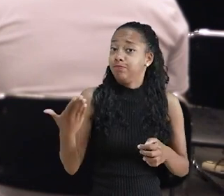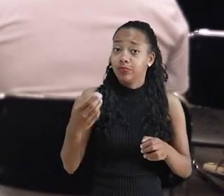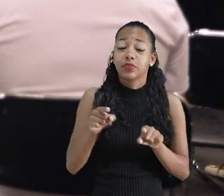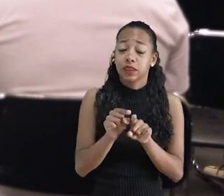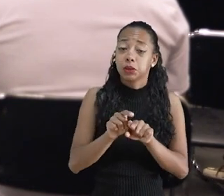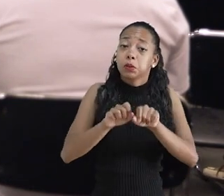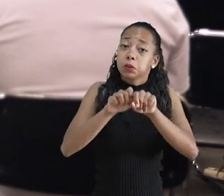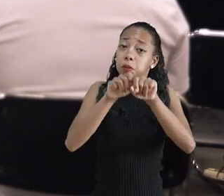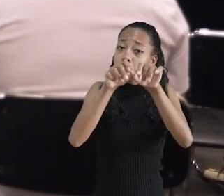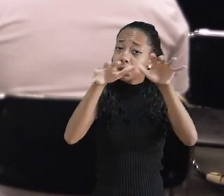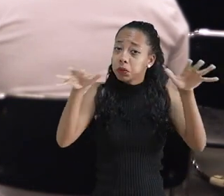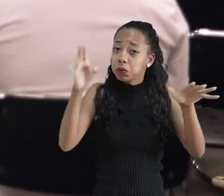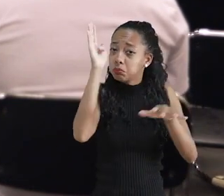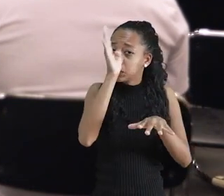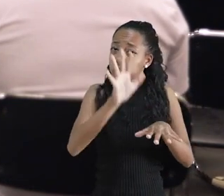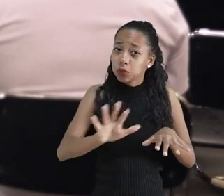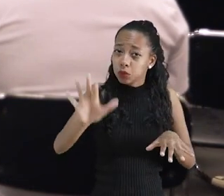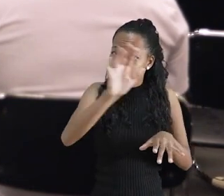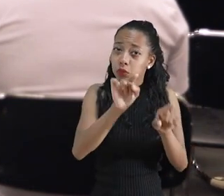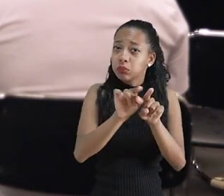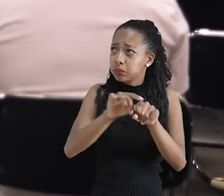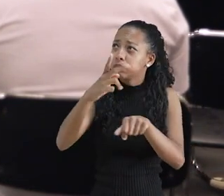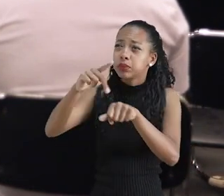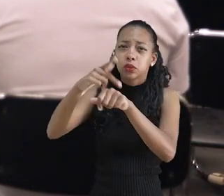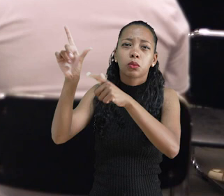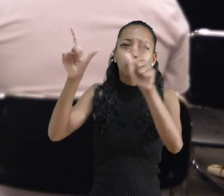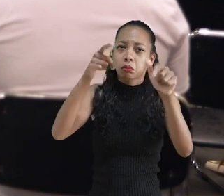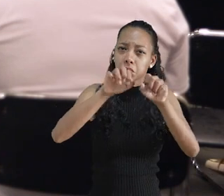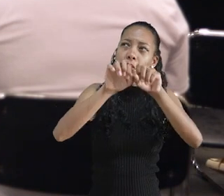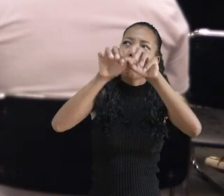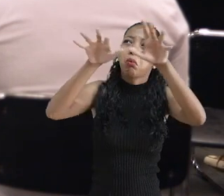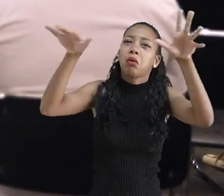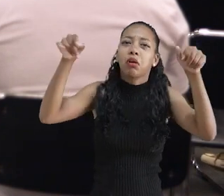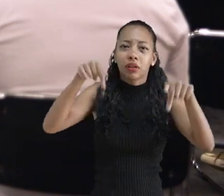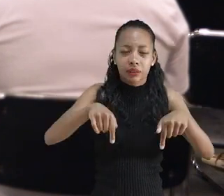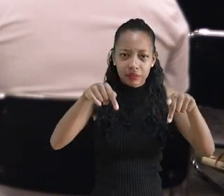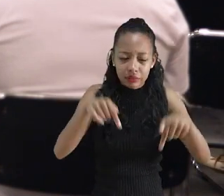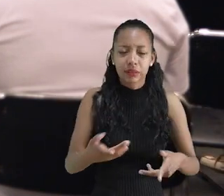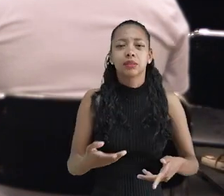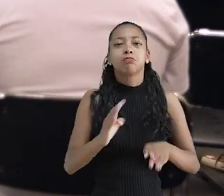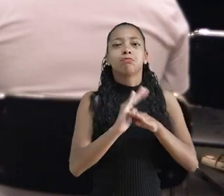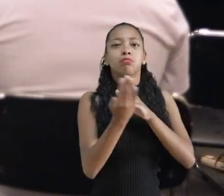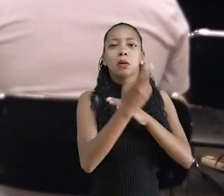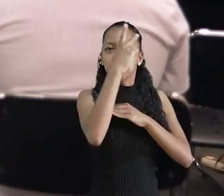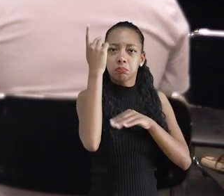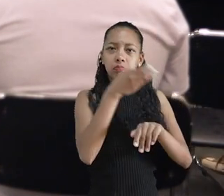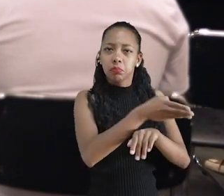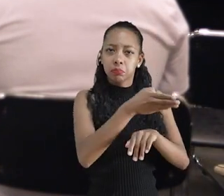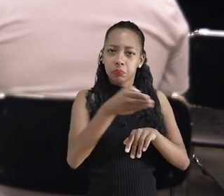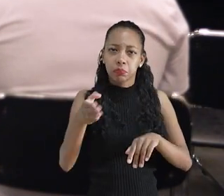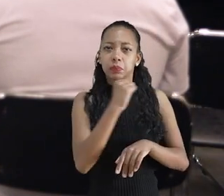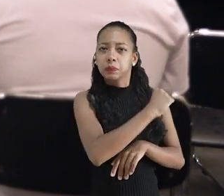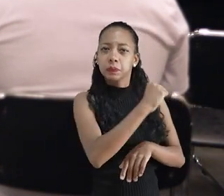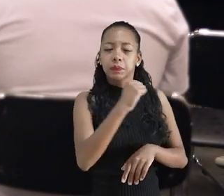eh no Brasil todo e também fora do Brasil e o tel afirma ele foi chamado à responsabilidade de